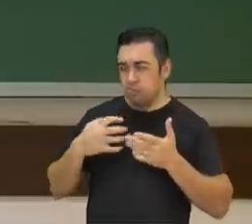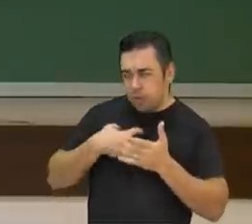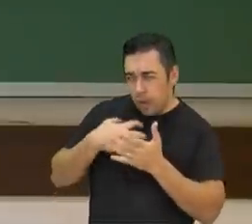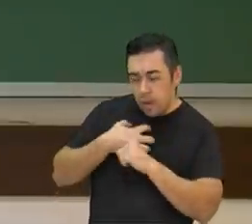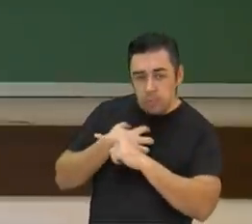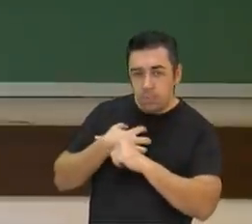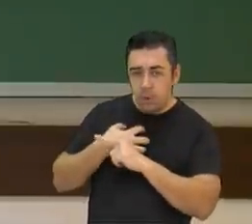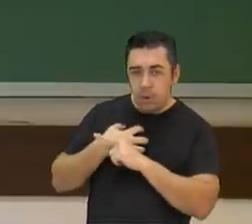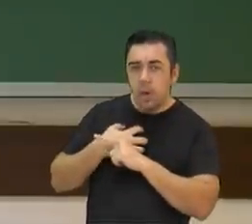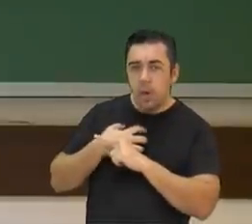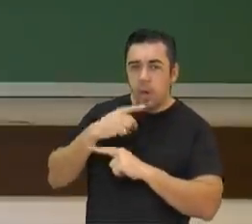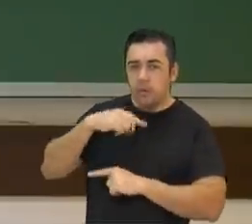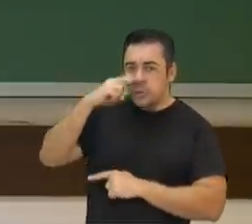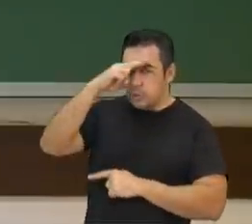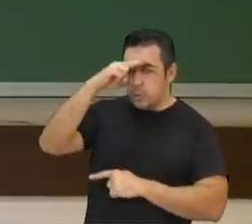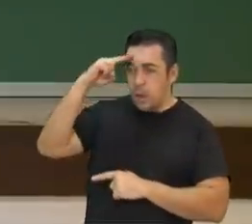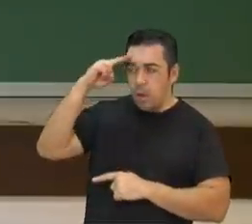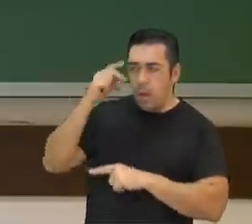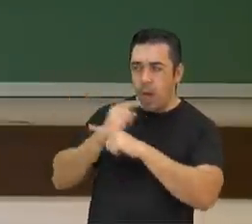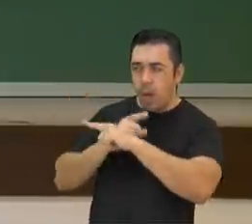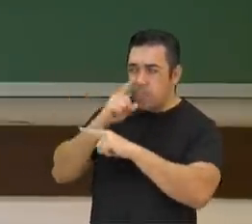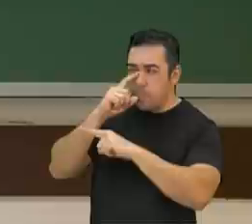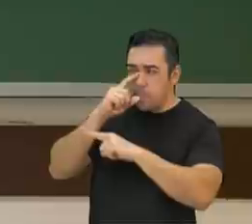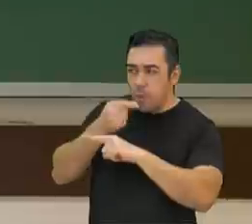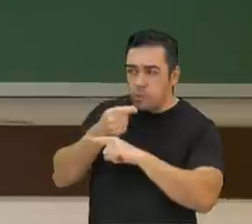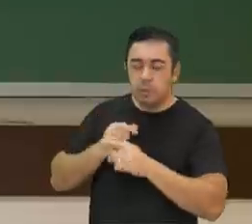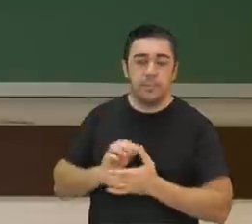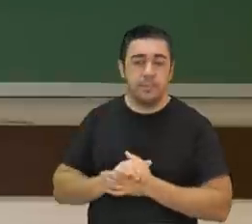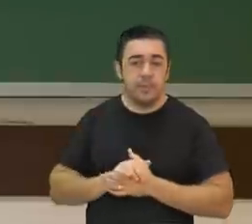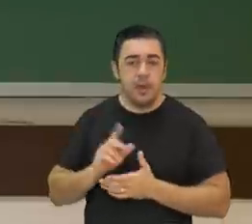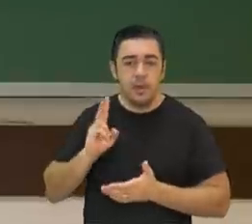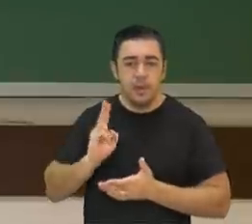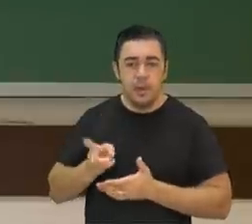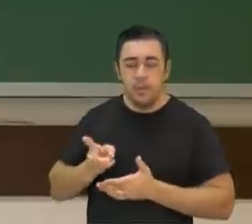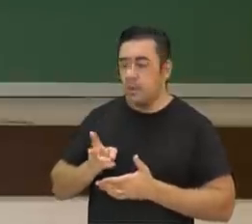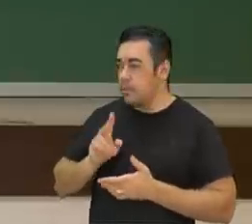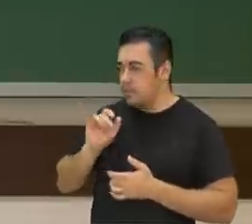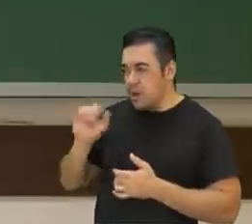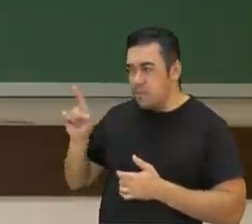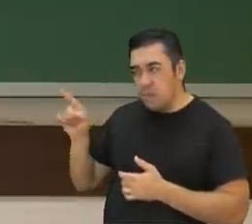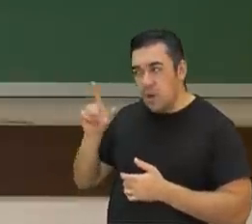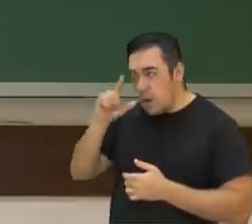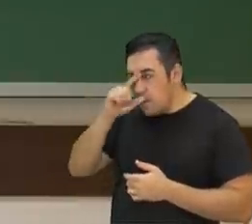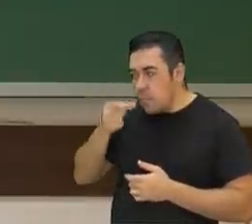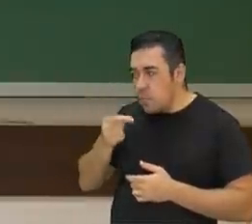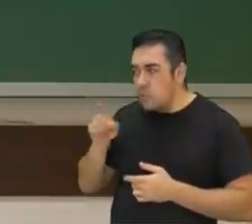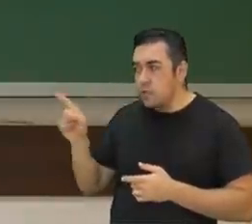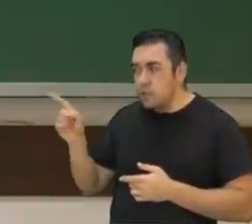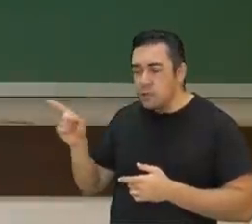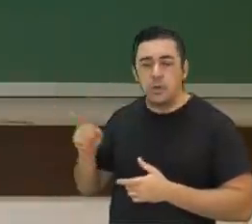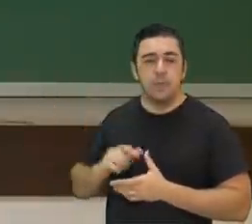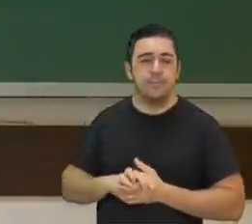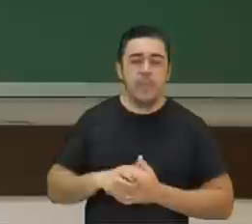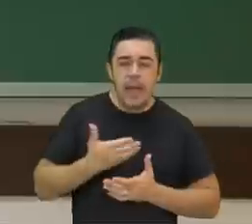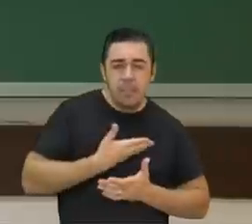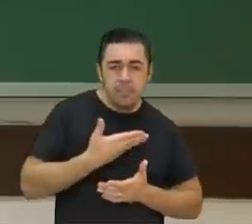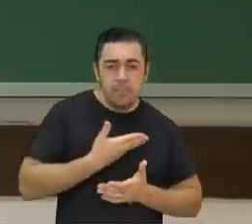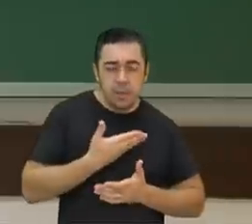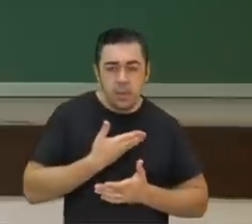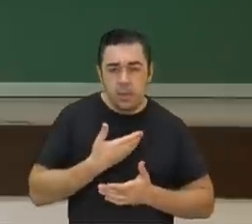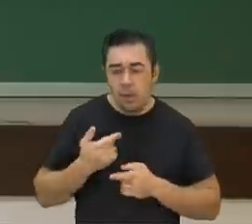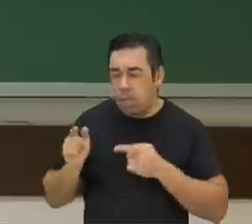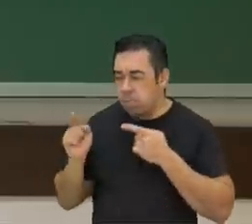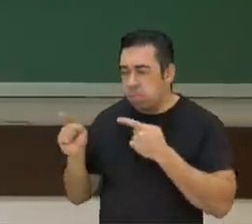um estereótipo na cabeça dele e sempre rotula ela de bruxa. Né? Ele e os amigos dele, certo dia, resolvem fazer